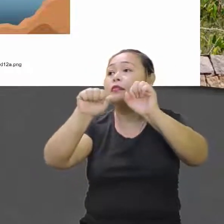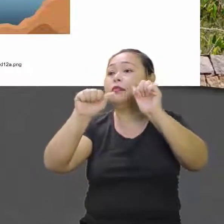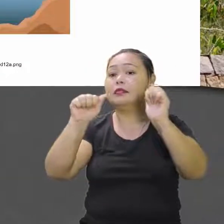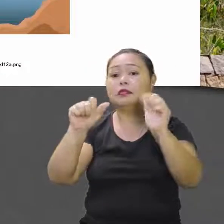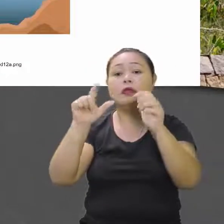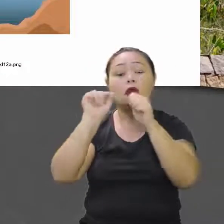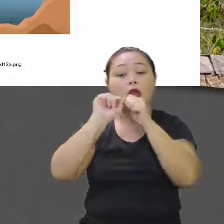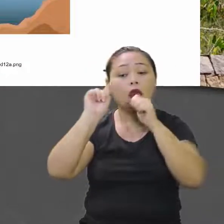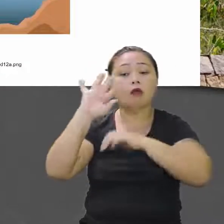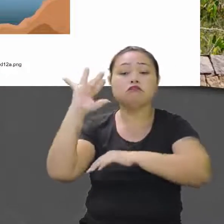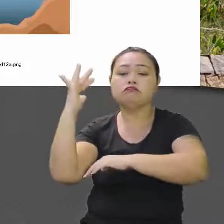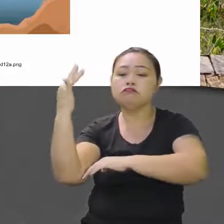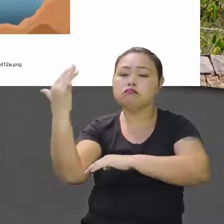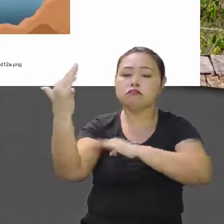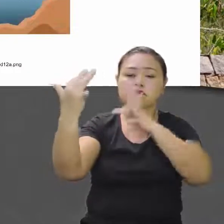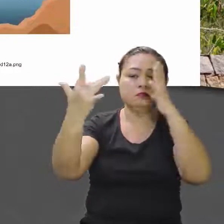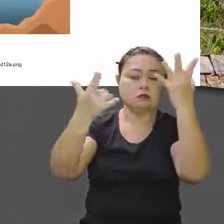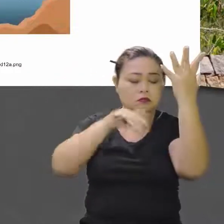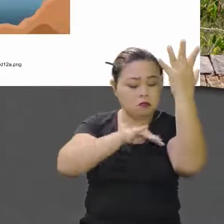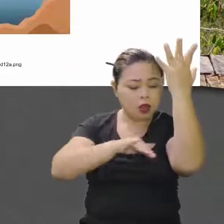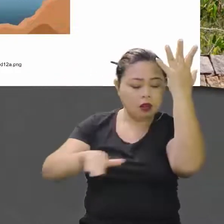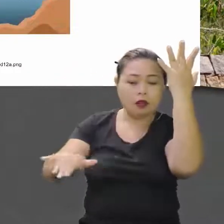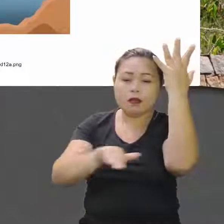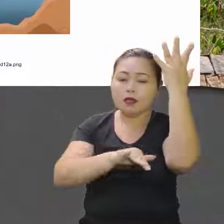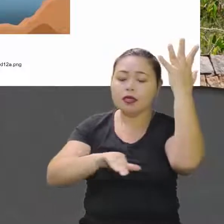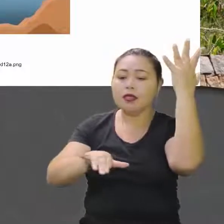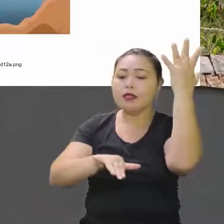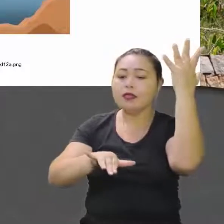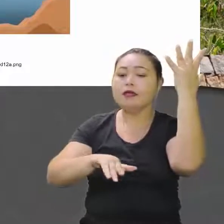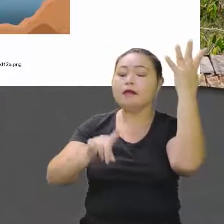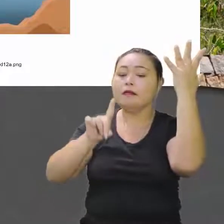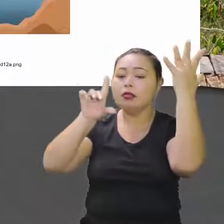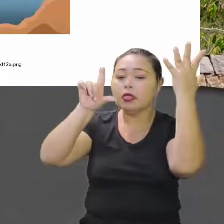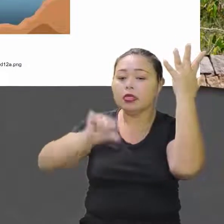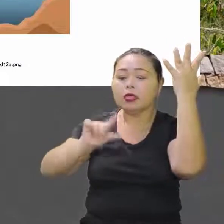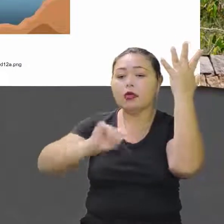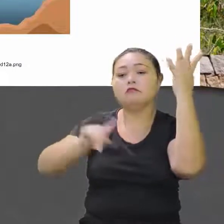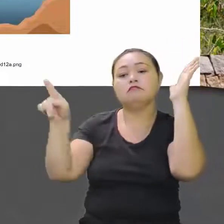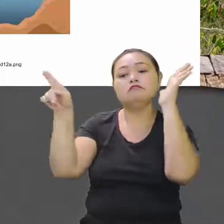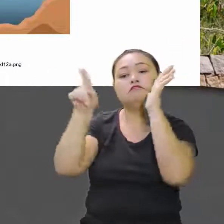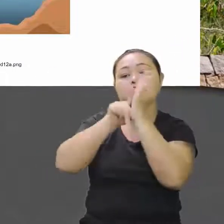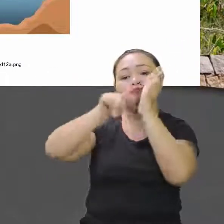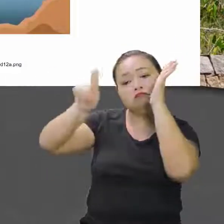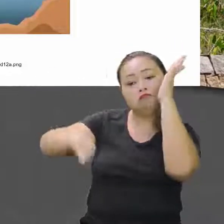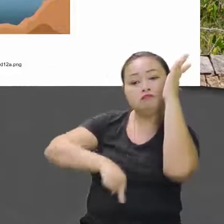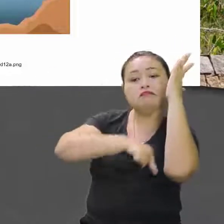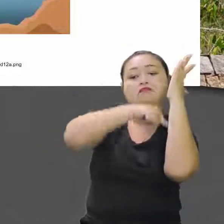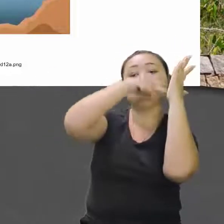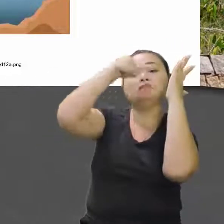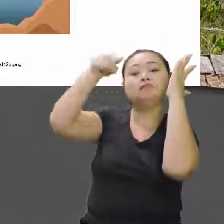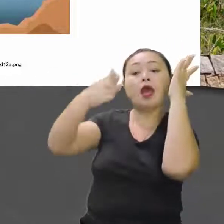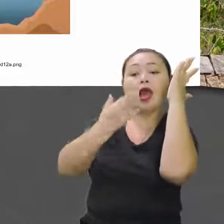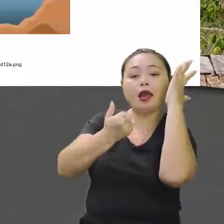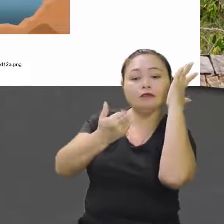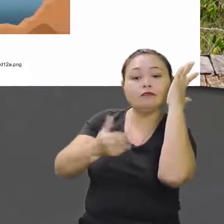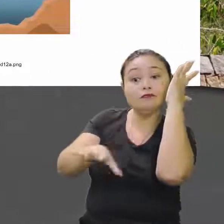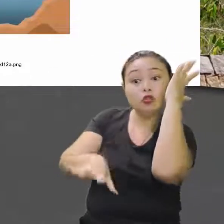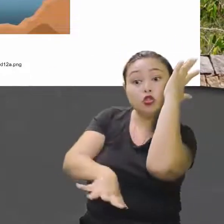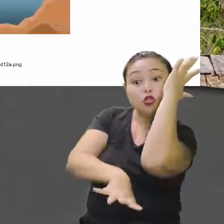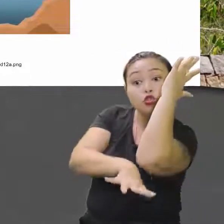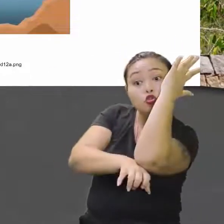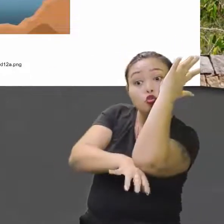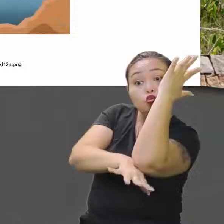floresta exorbitante, num solo de baixa fertilidade. Por causa de quê? Da própria retroalimentação. E um